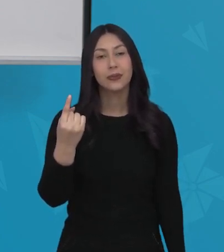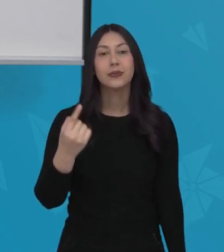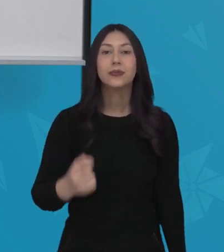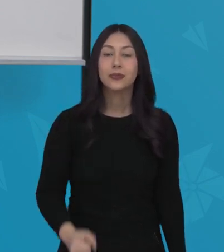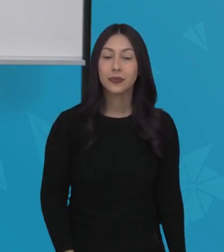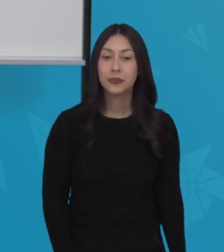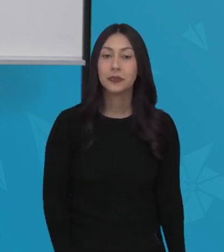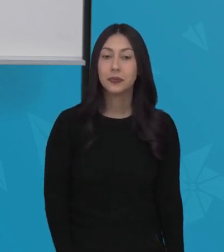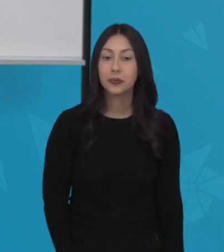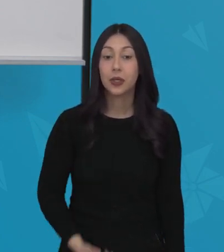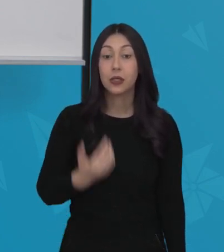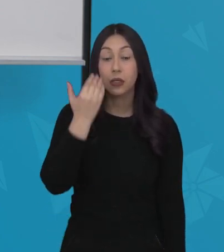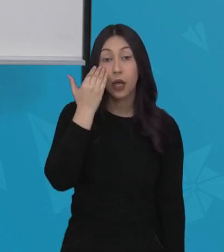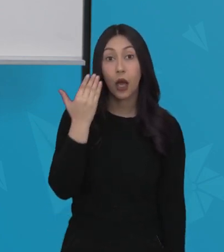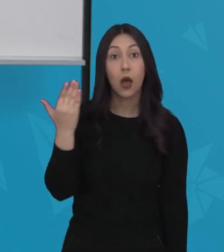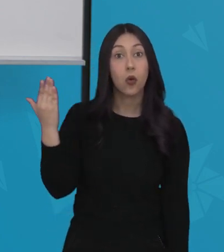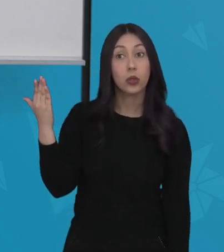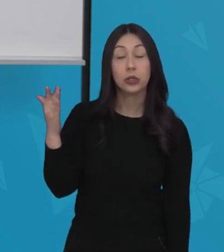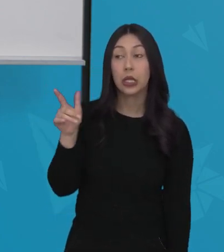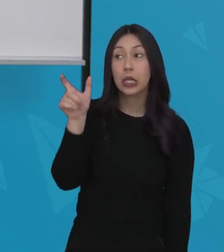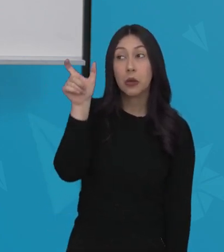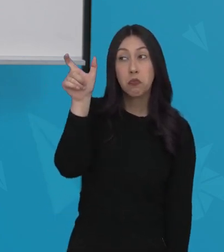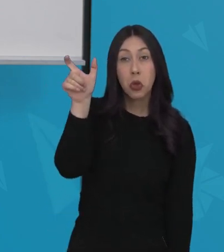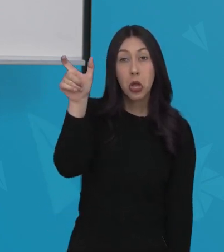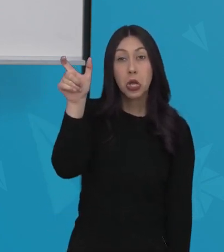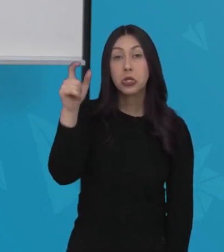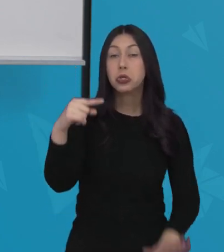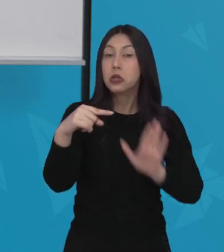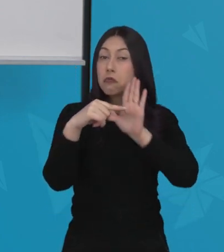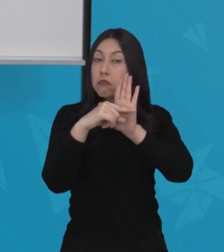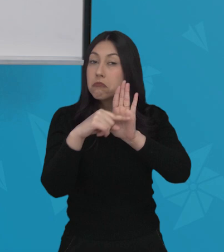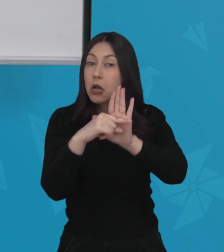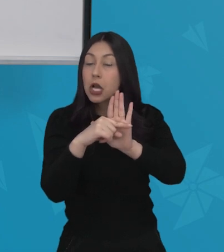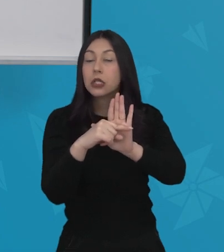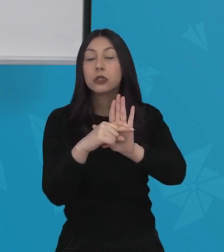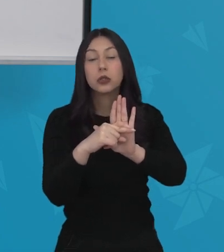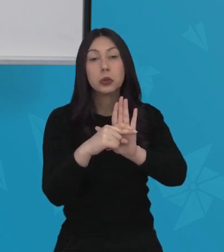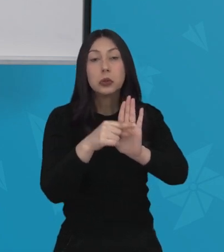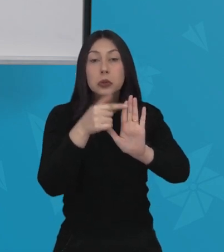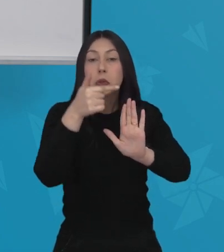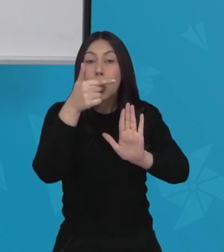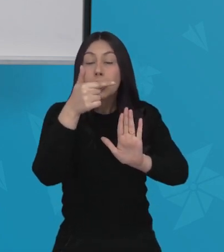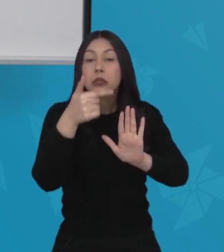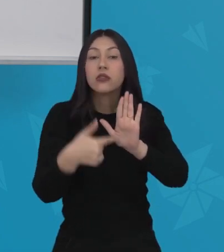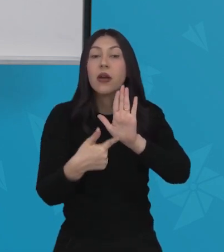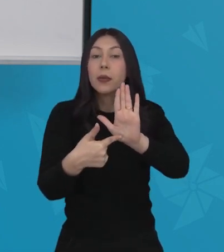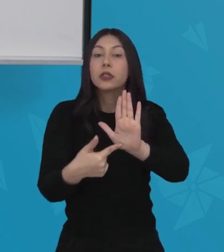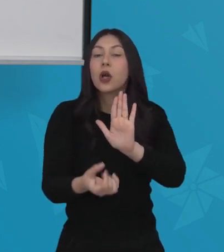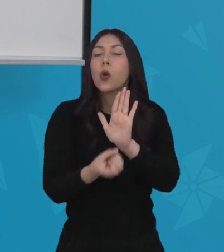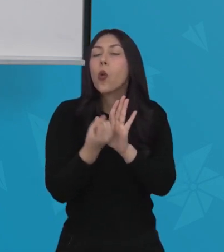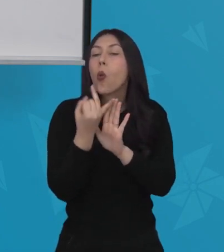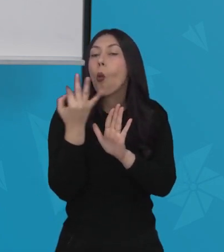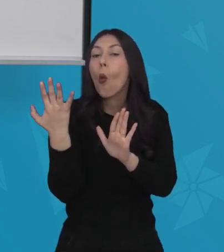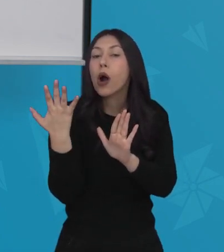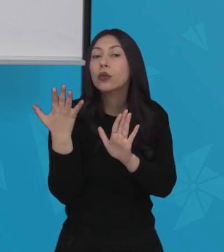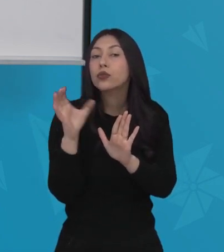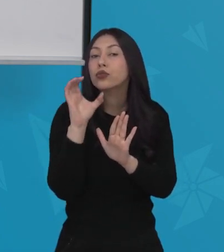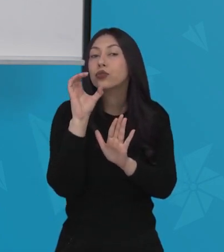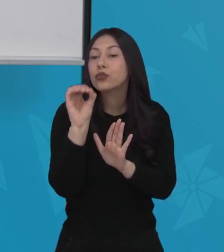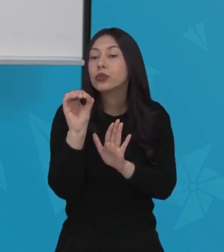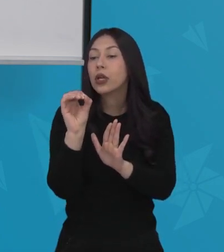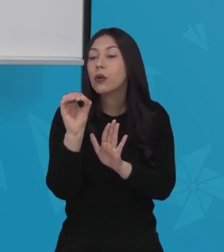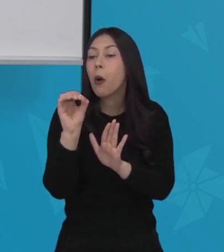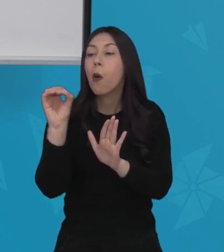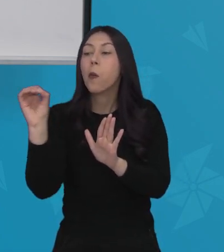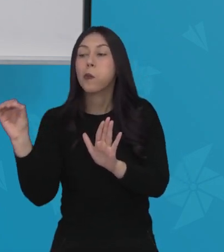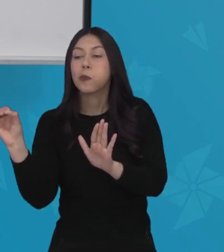0,01. Esse expoente, então, menos 2, vai indicar justamente quantos zeros à esquerda eu tenho do meu